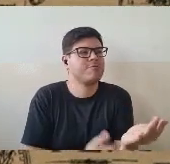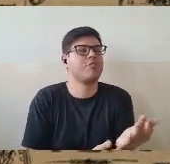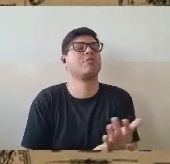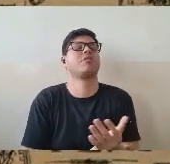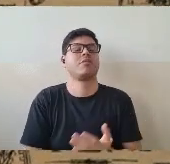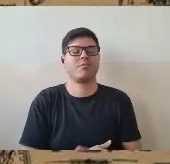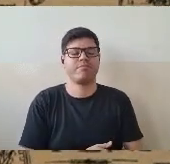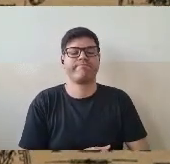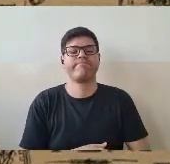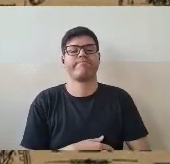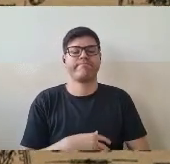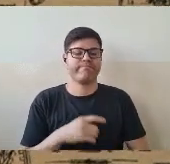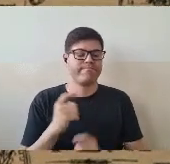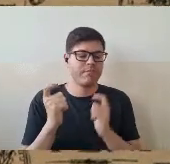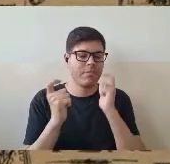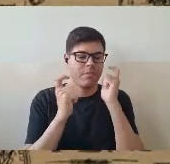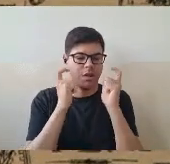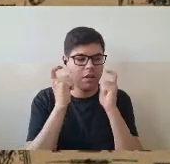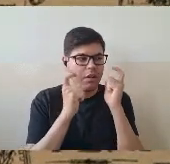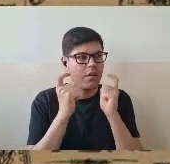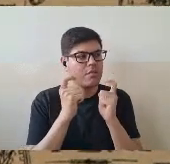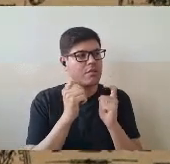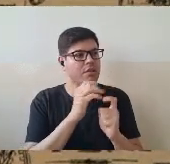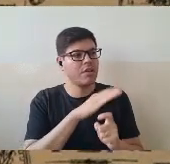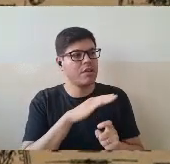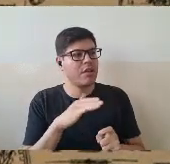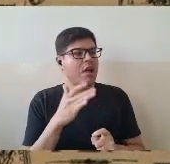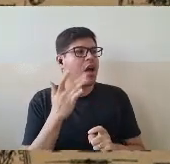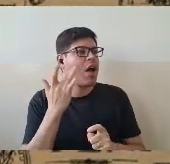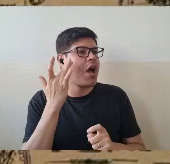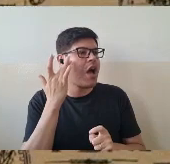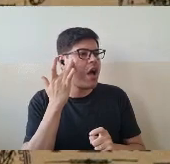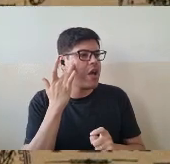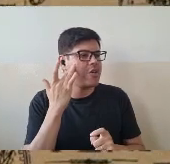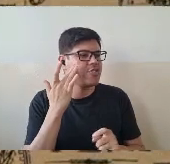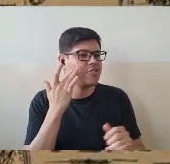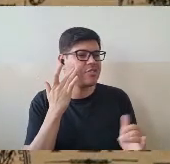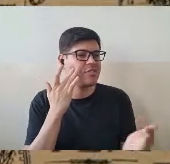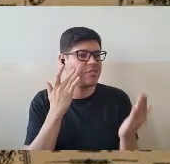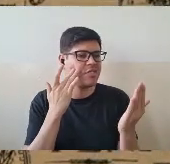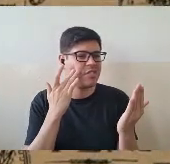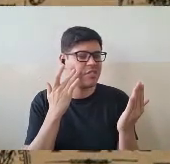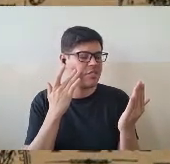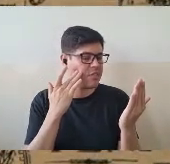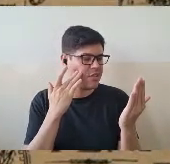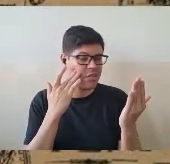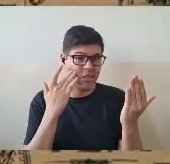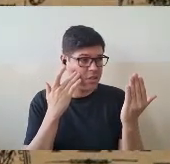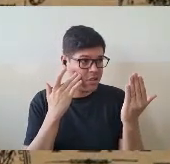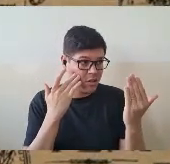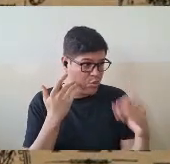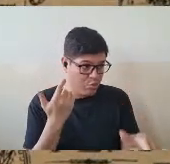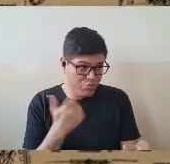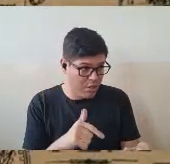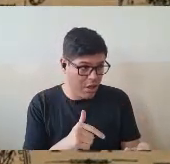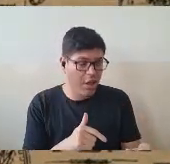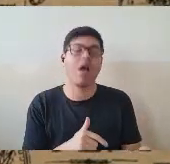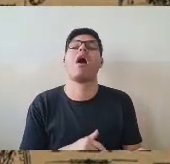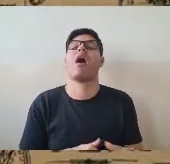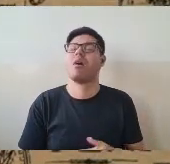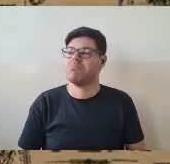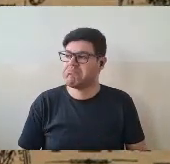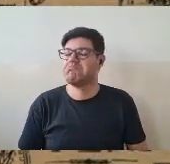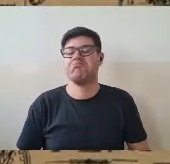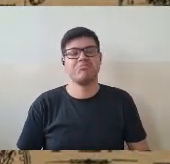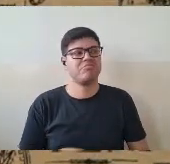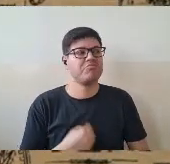com o celular, que está sozinha, que ela está abandonada. E veja bem, ela fica ali numa condição de sedentariedade. Ela deixa